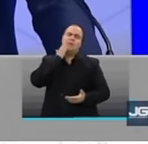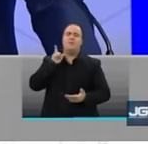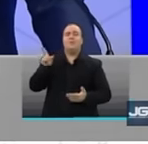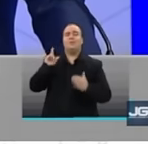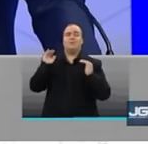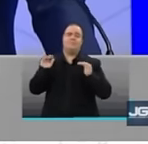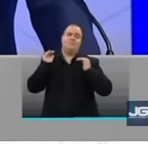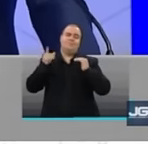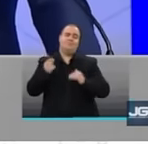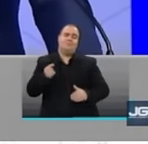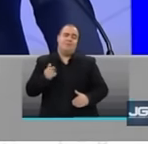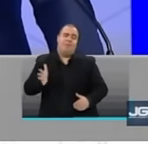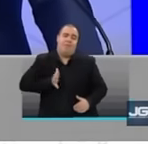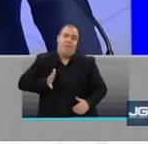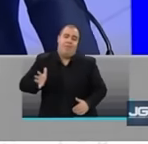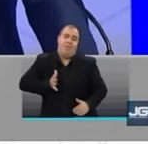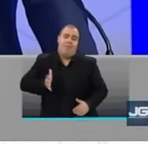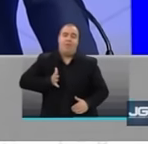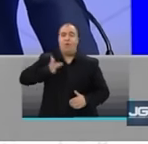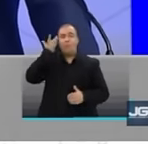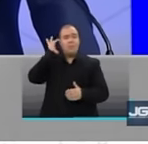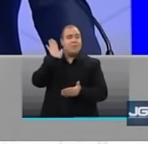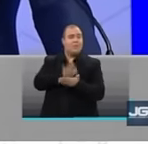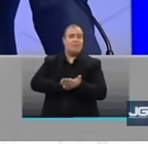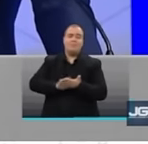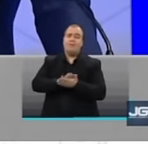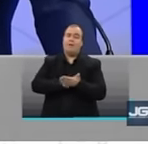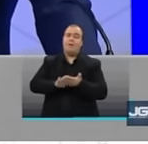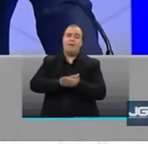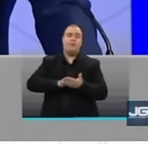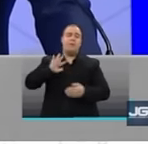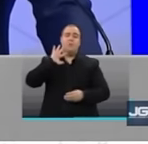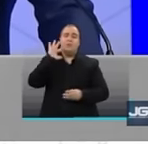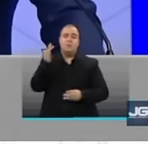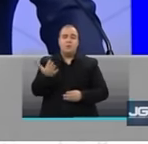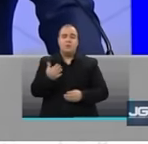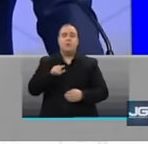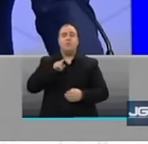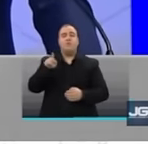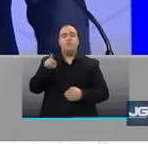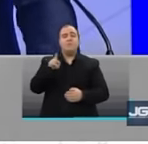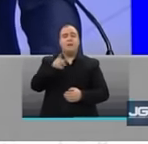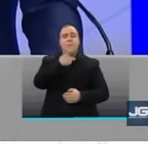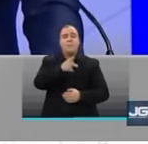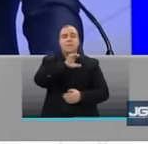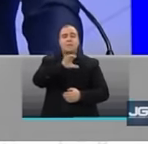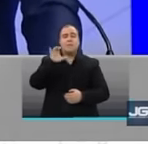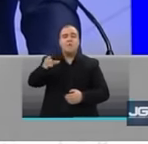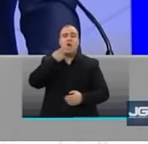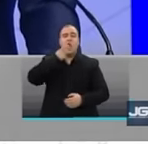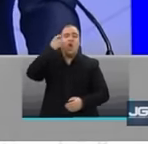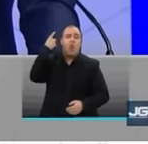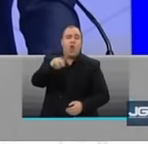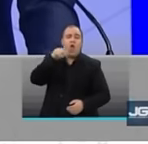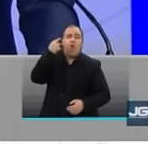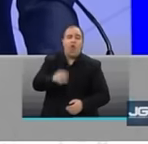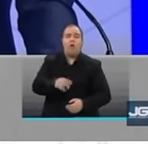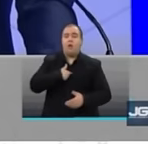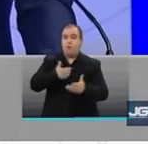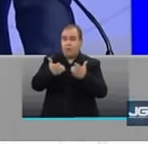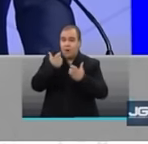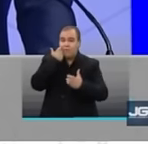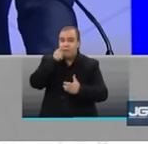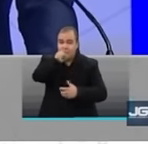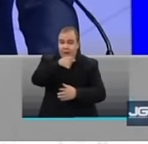playboy, multimilionário, não entende nada do que você está passando. Ficar mandando pau no PCC aqui é fácil, eu quero ver você indo lá